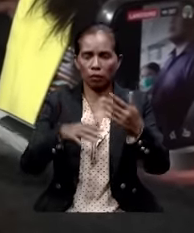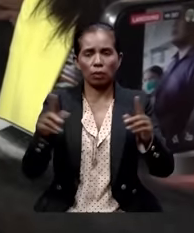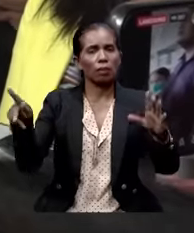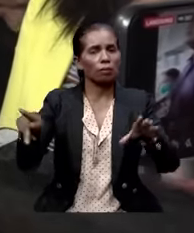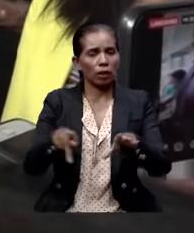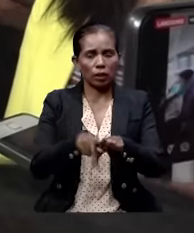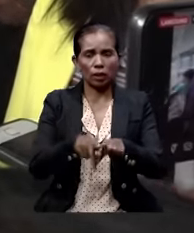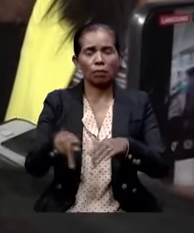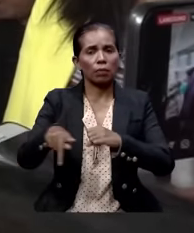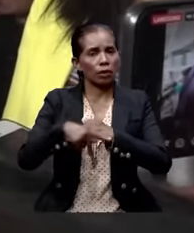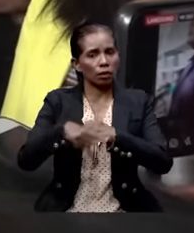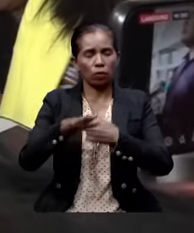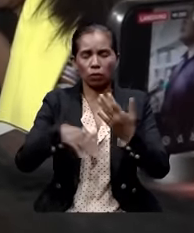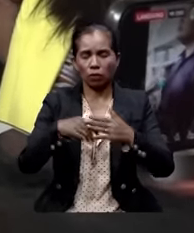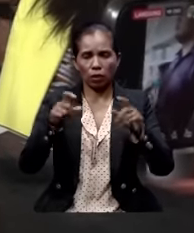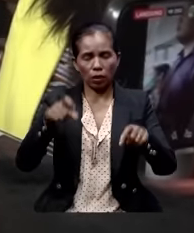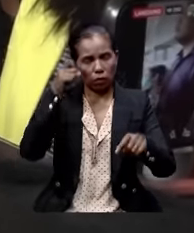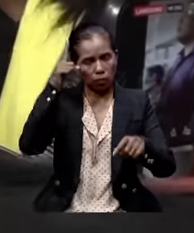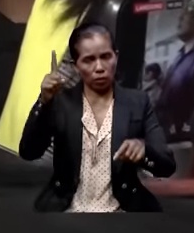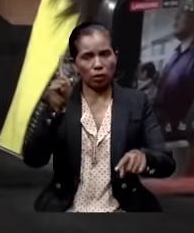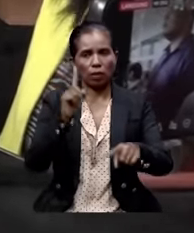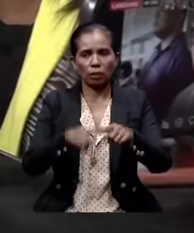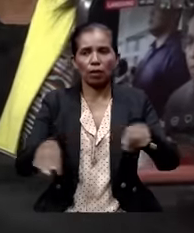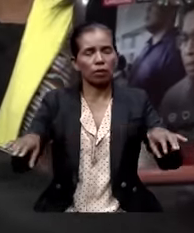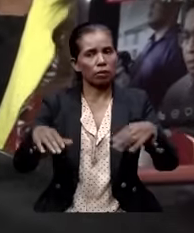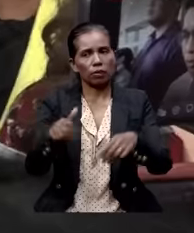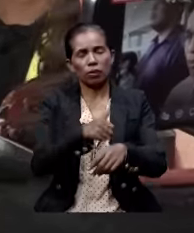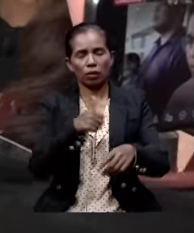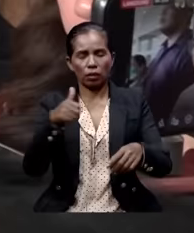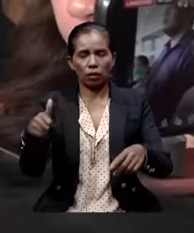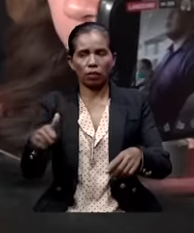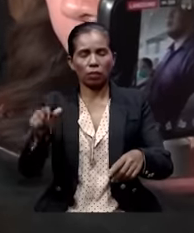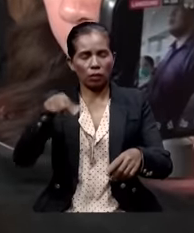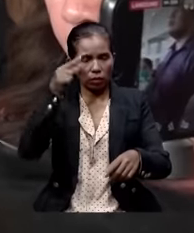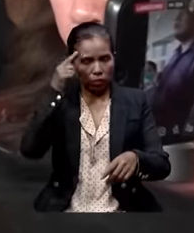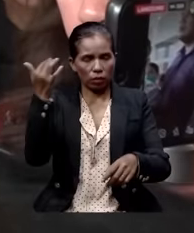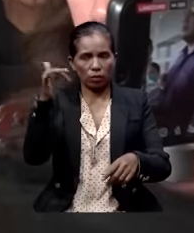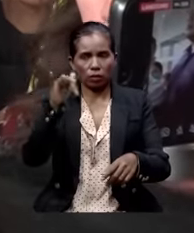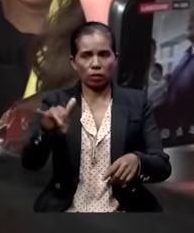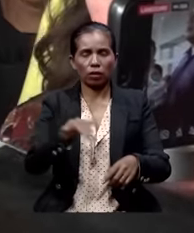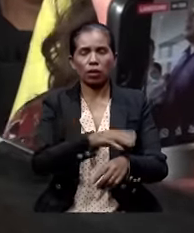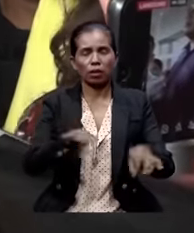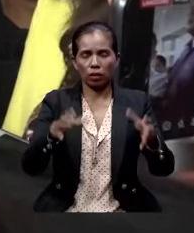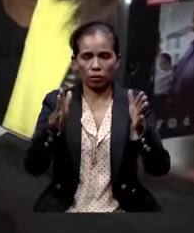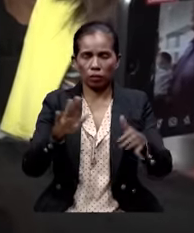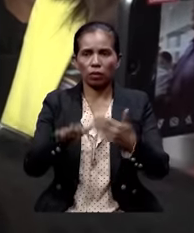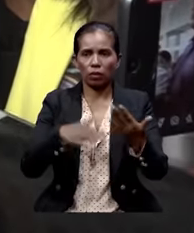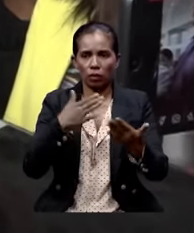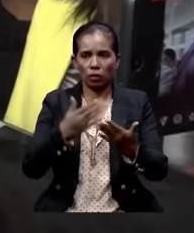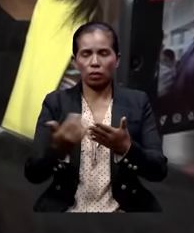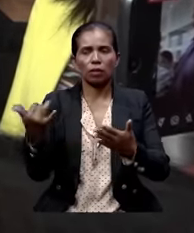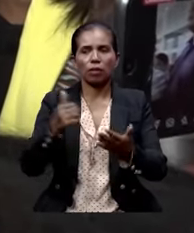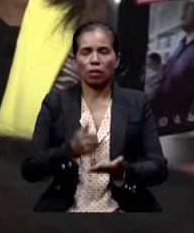mas tem que compreender, lá bele intervém, vai serviço, vai o governante sira, vai profissional sira, não vem a